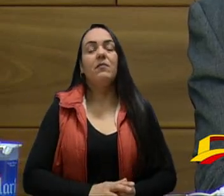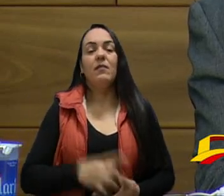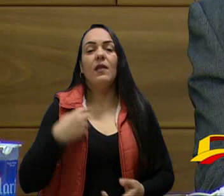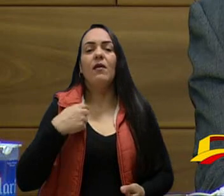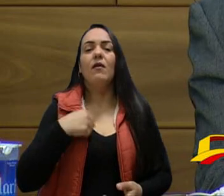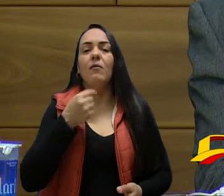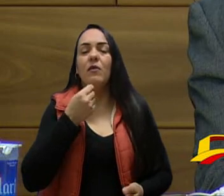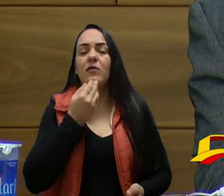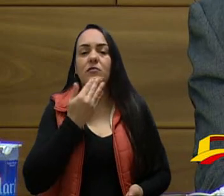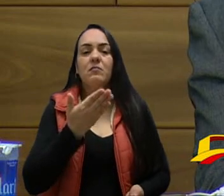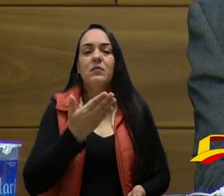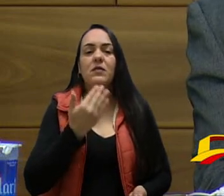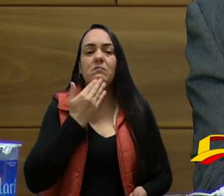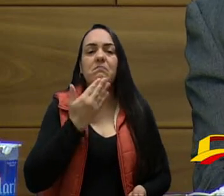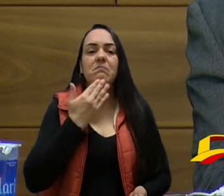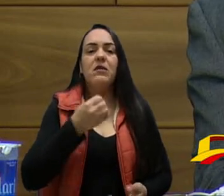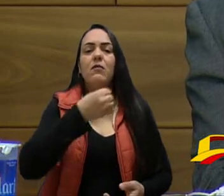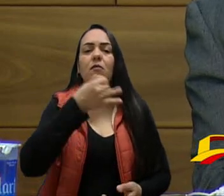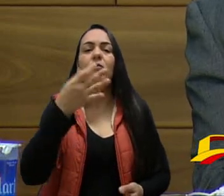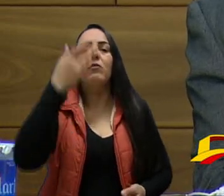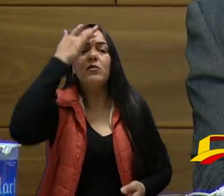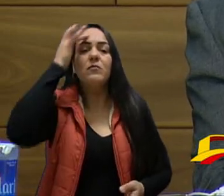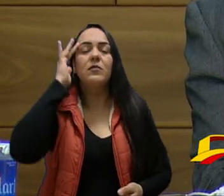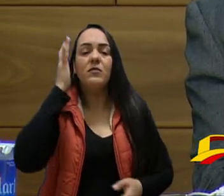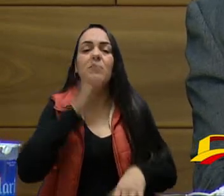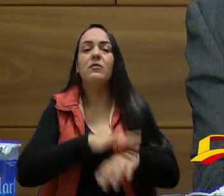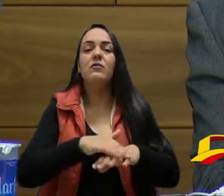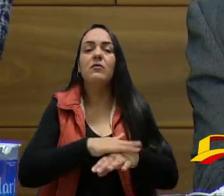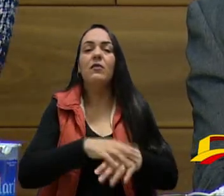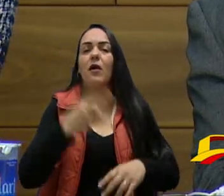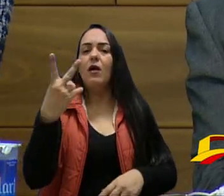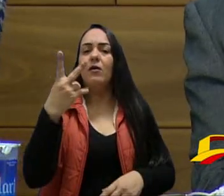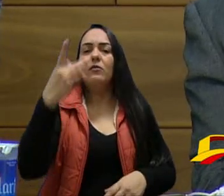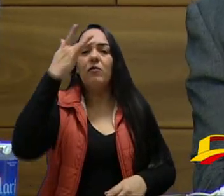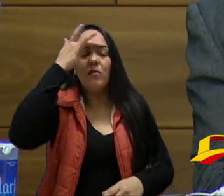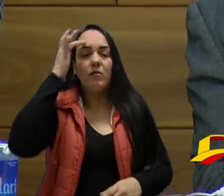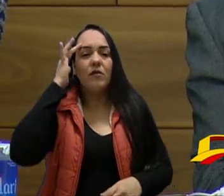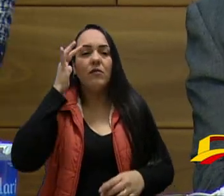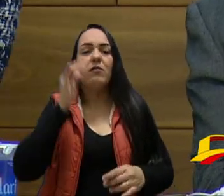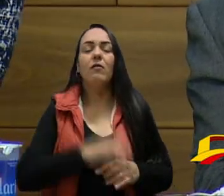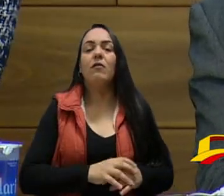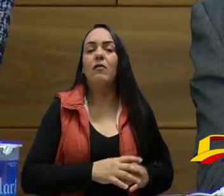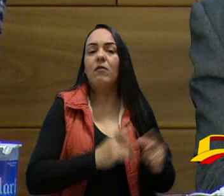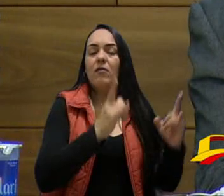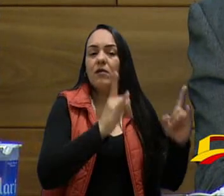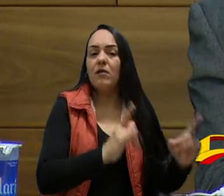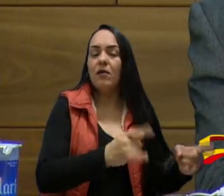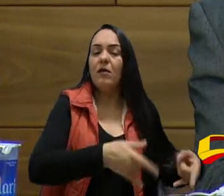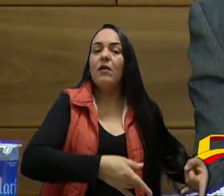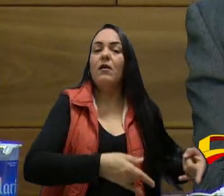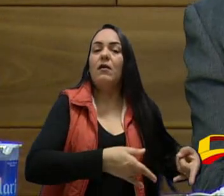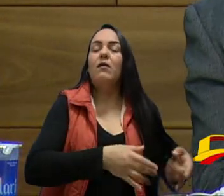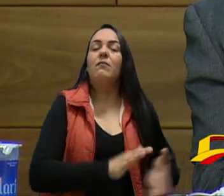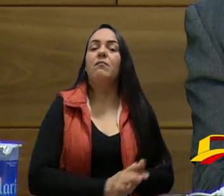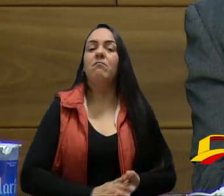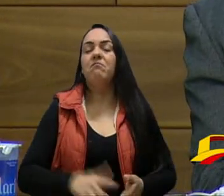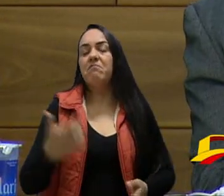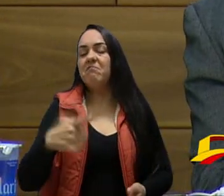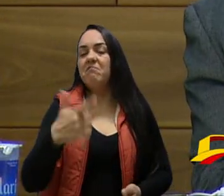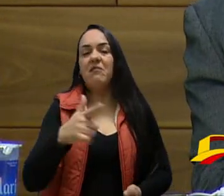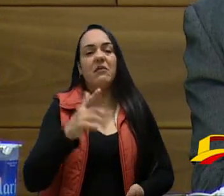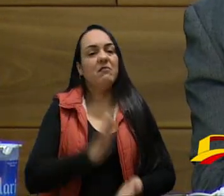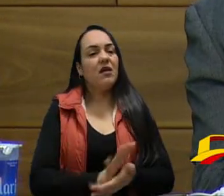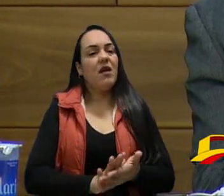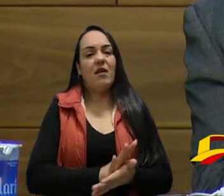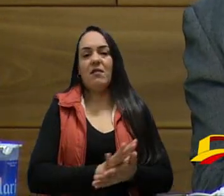pedir uma levanta um levantamento atual e eu pago acredito que tava com dois pacientes mas se vou confirmar a informação e já te retorno não tenha